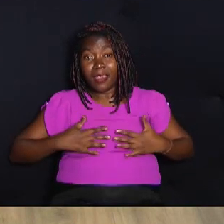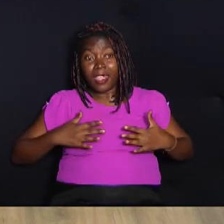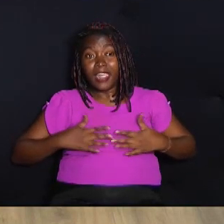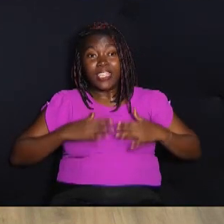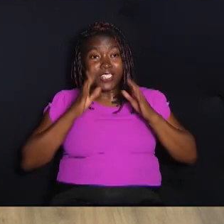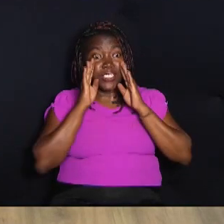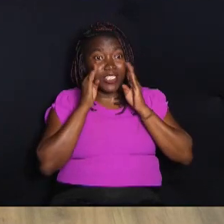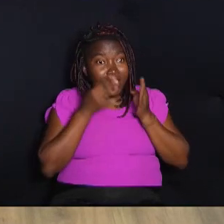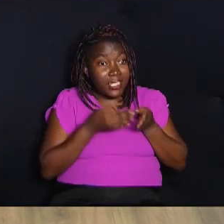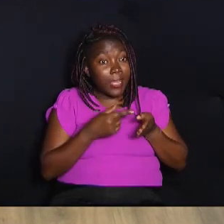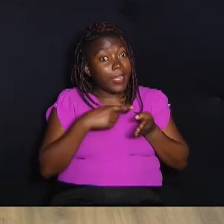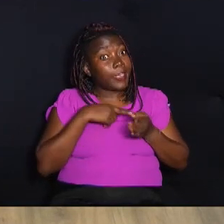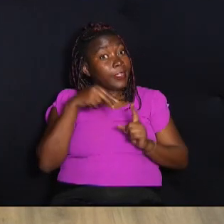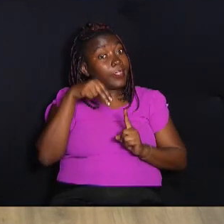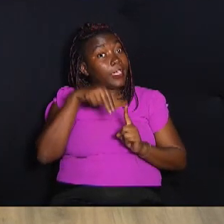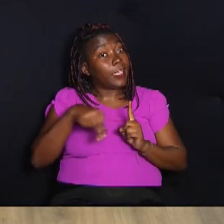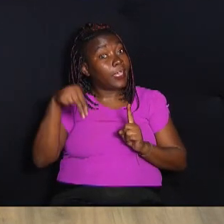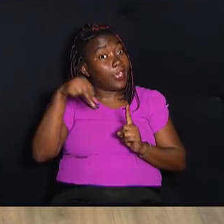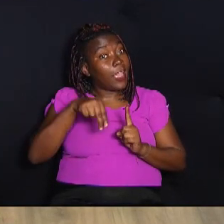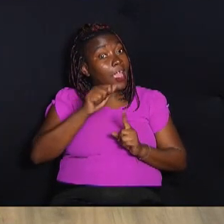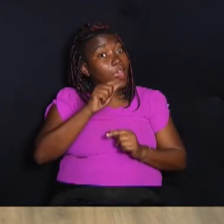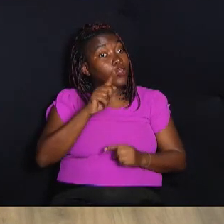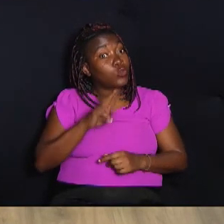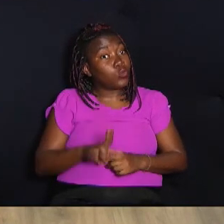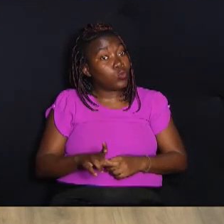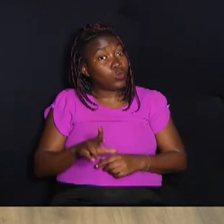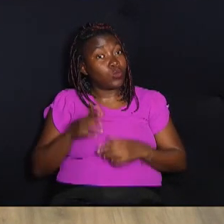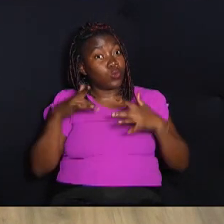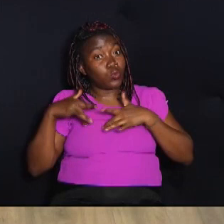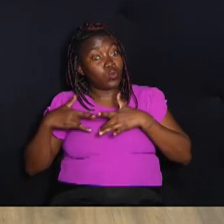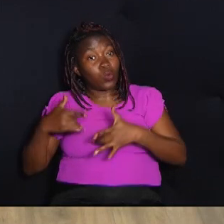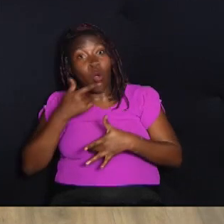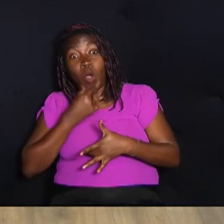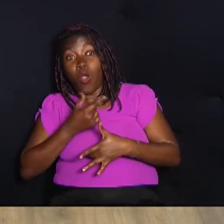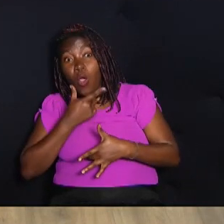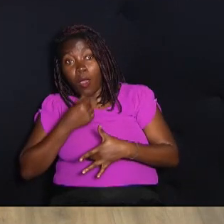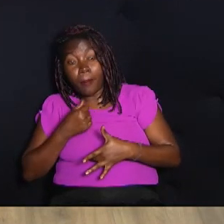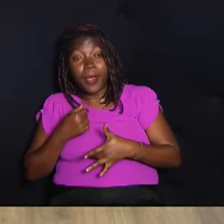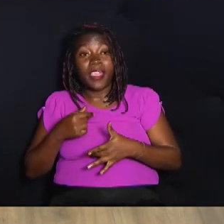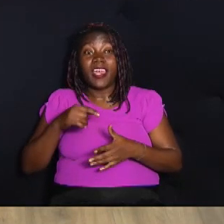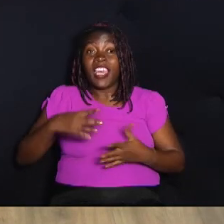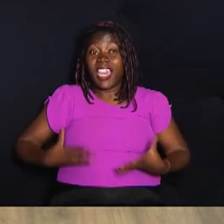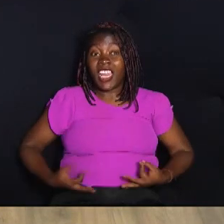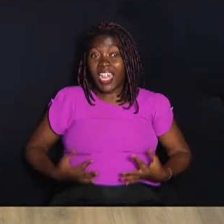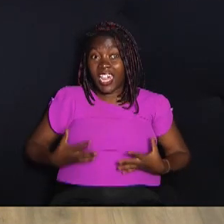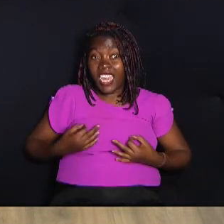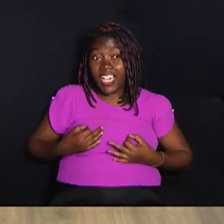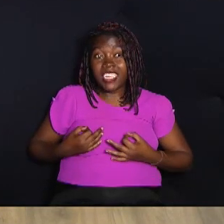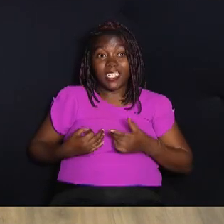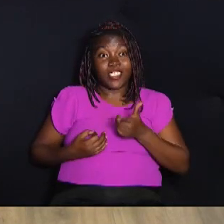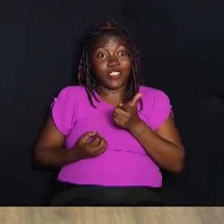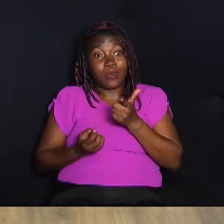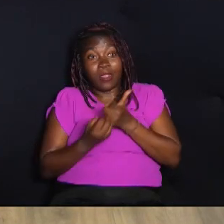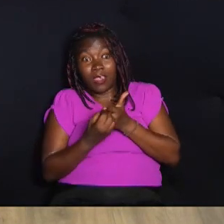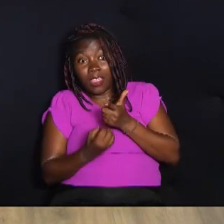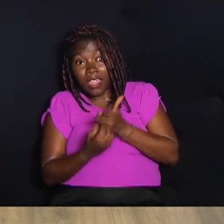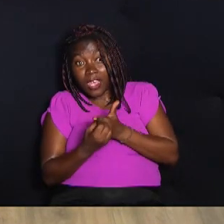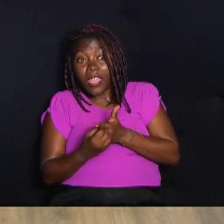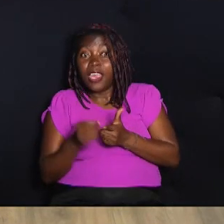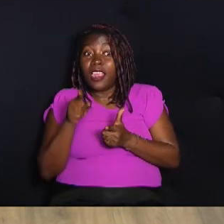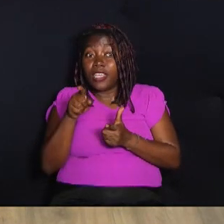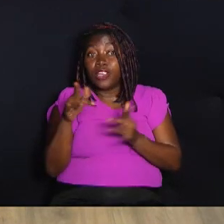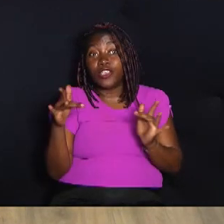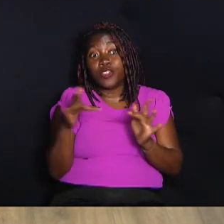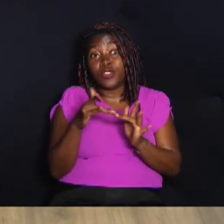Nós temos o Novembro Azul, dedicado aos homens, câncer de próstata, e você tem o exame de toque retal. No